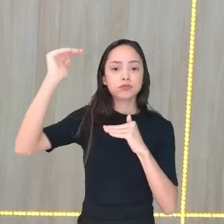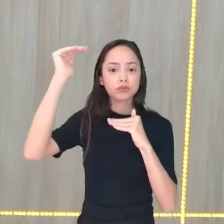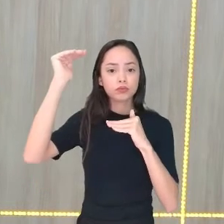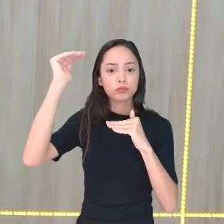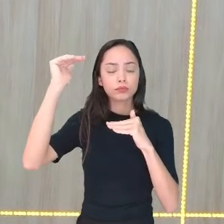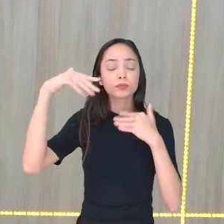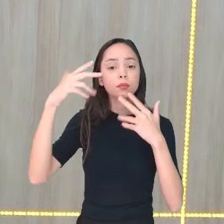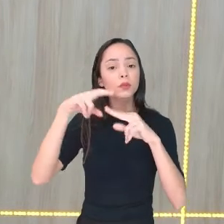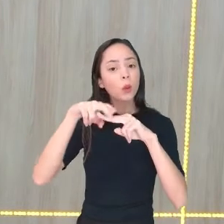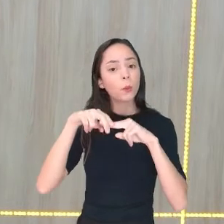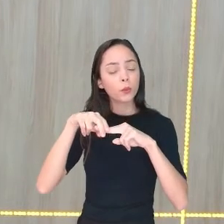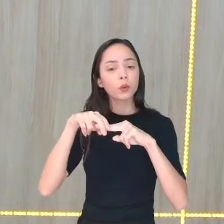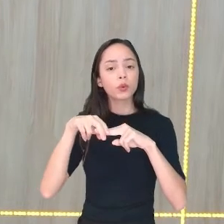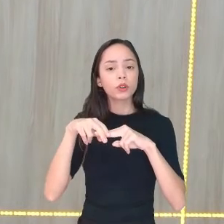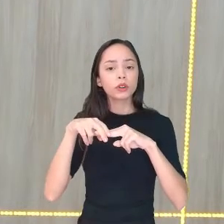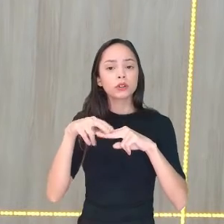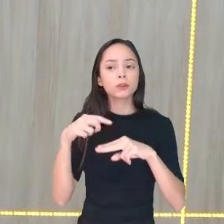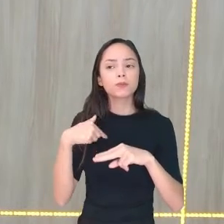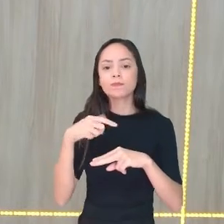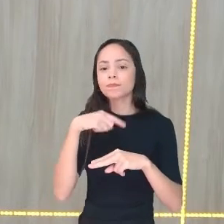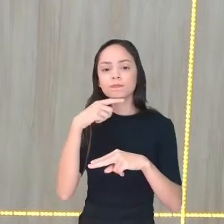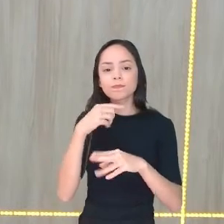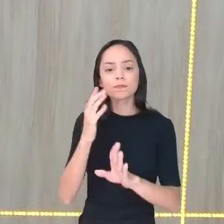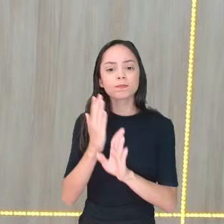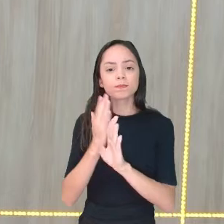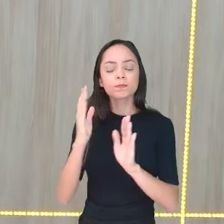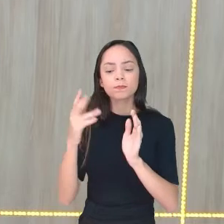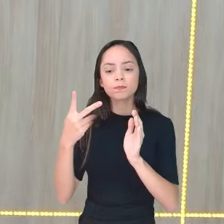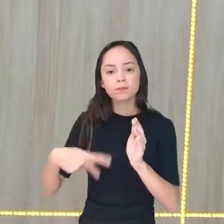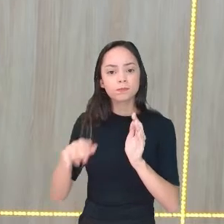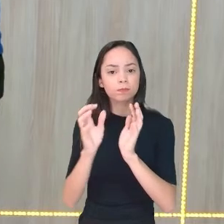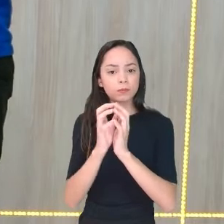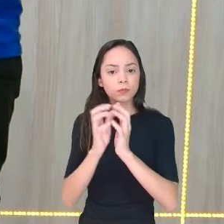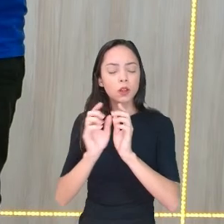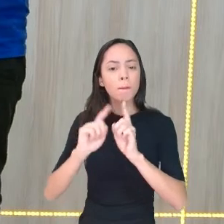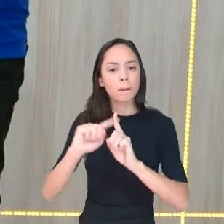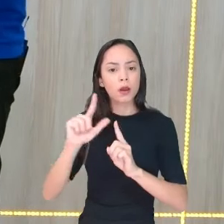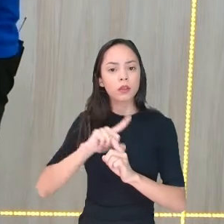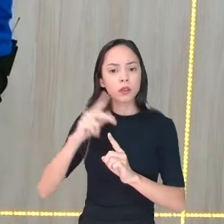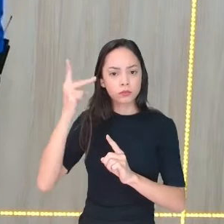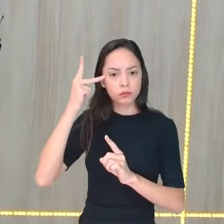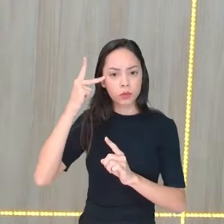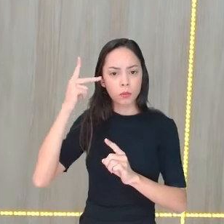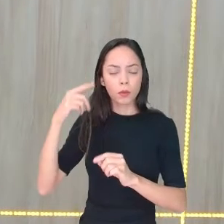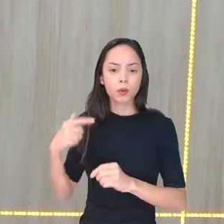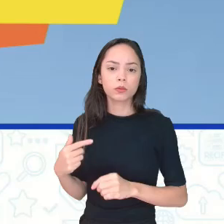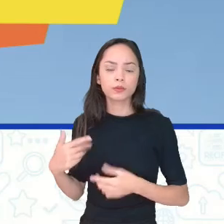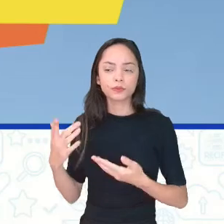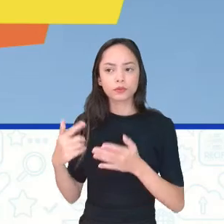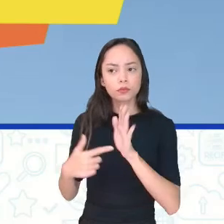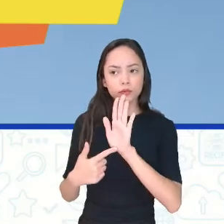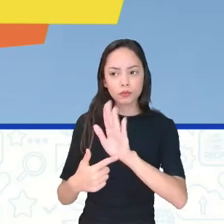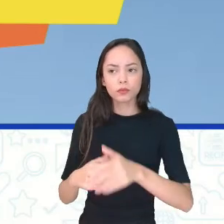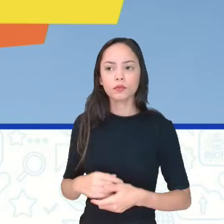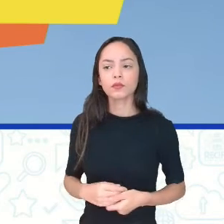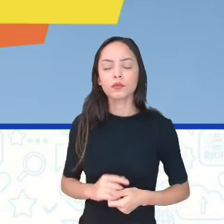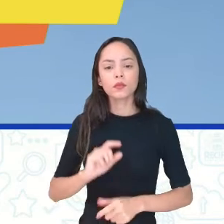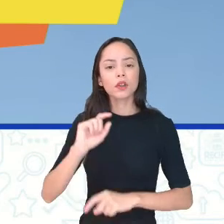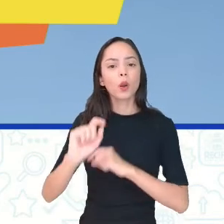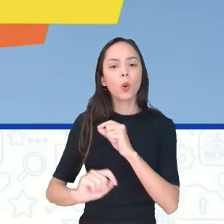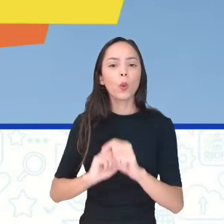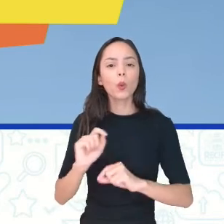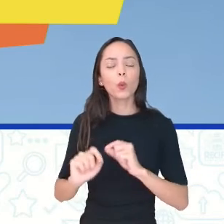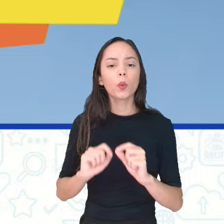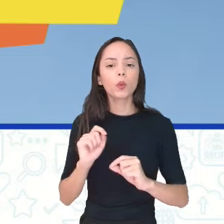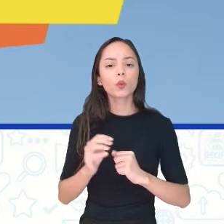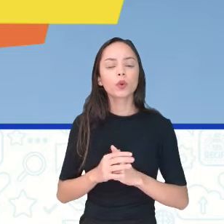trouxe aqui, eu não consegui achar de Recife, mas eu trouxe, né, de São Paulo, mas antes disso a gente vai ver aqui, ó, o que determina então